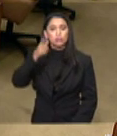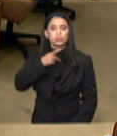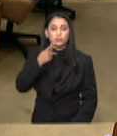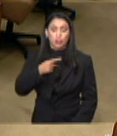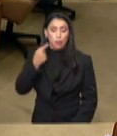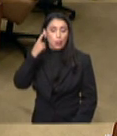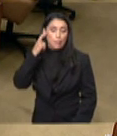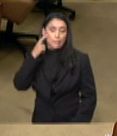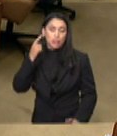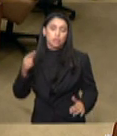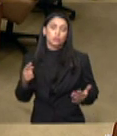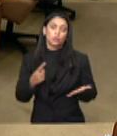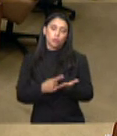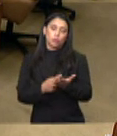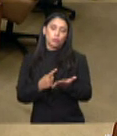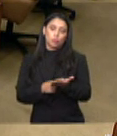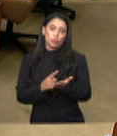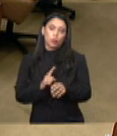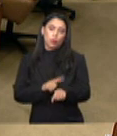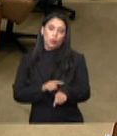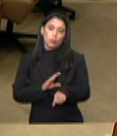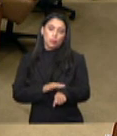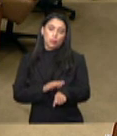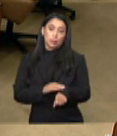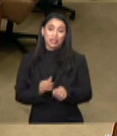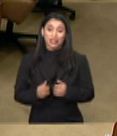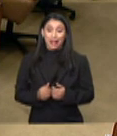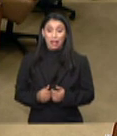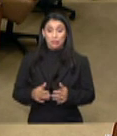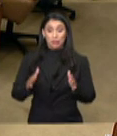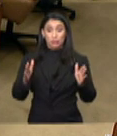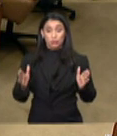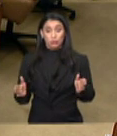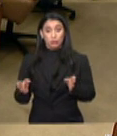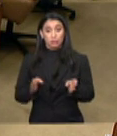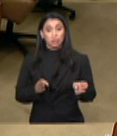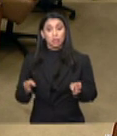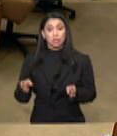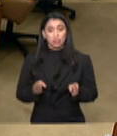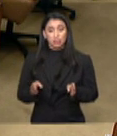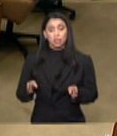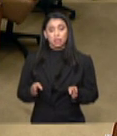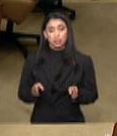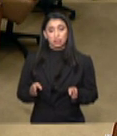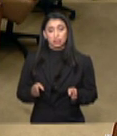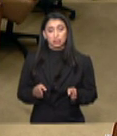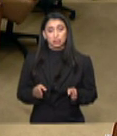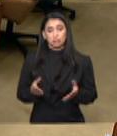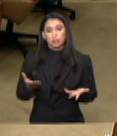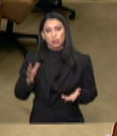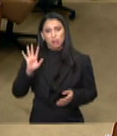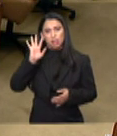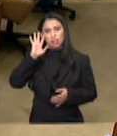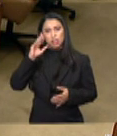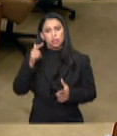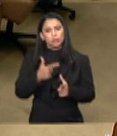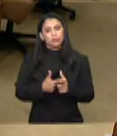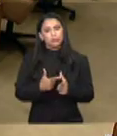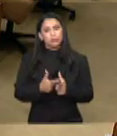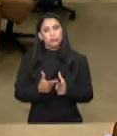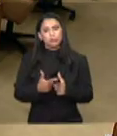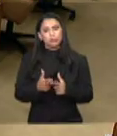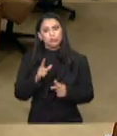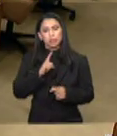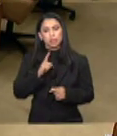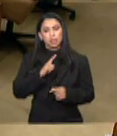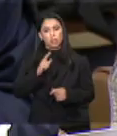acordo... Ministro Luiz Roberto Barroso. A abertura para as alegações... Exatamente. Exatamente. Então, eu acho que resolveria o problema suscitado pelo